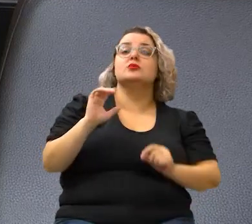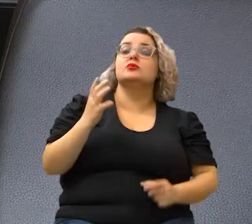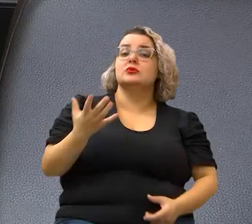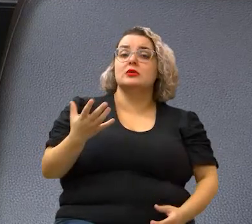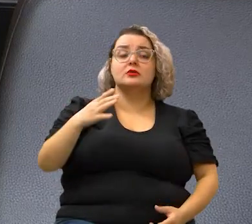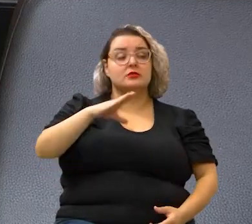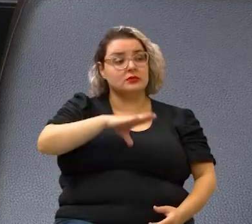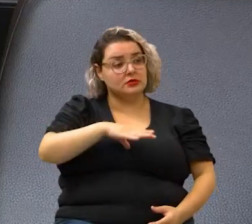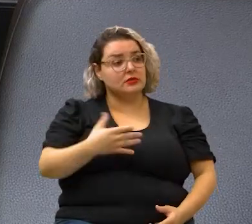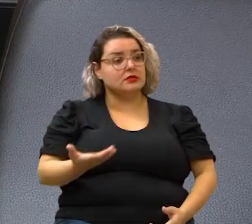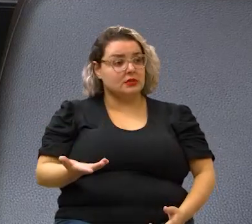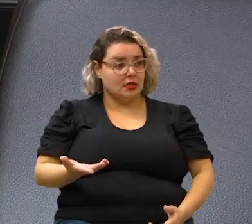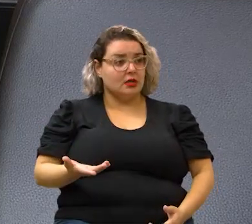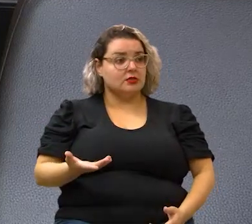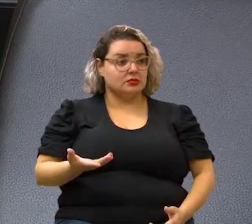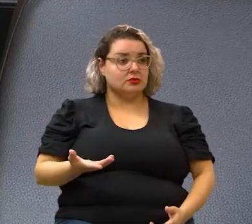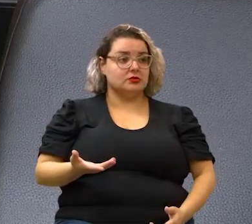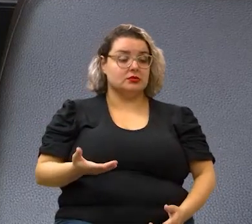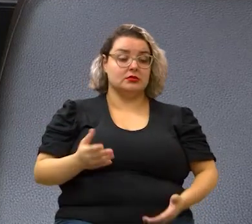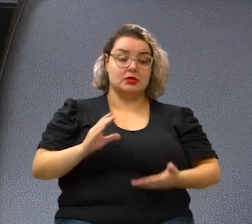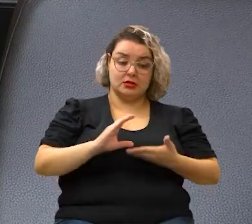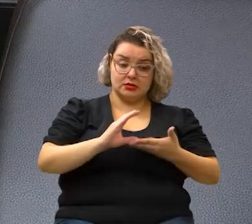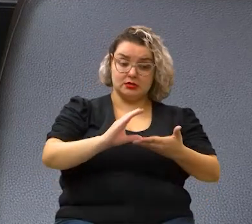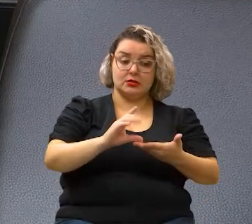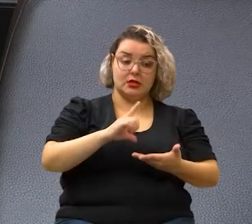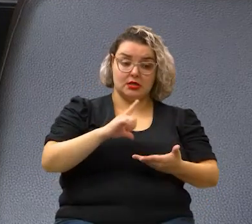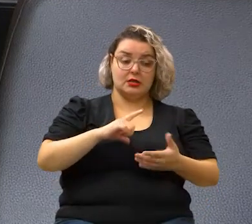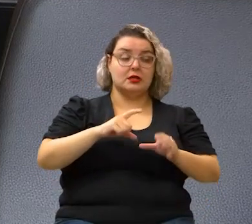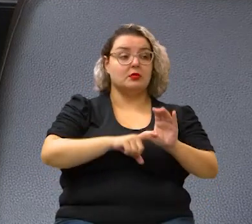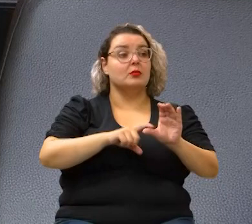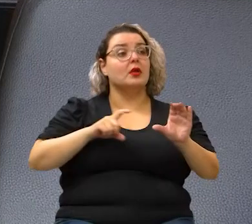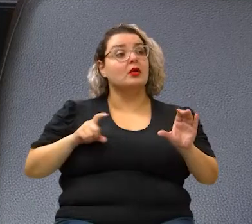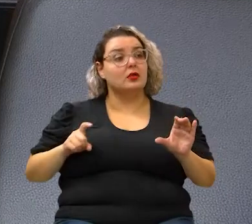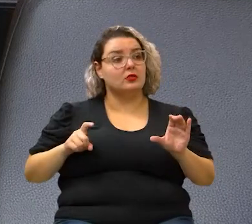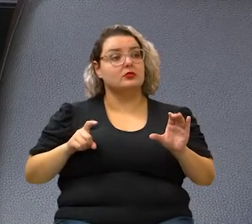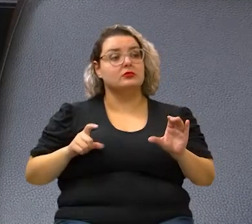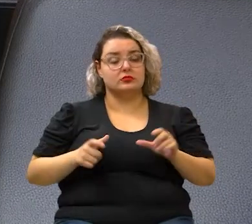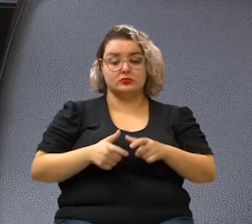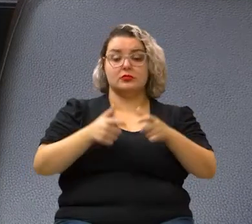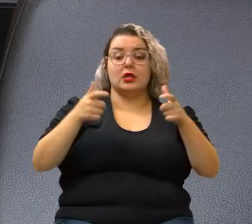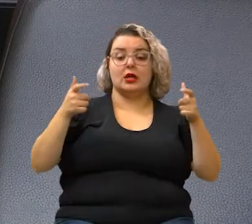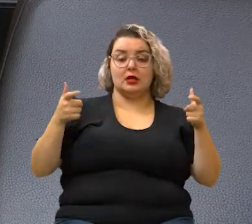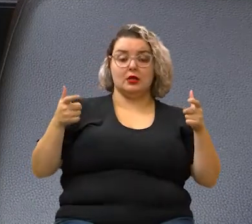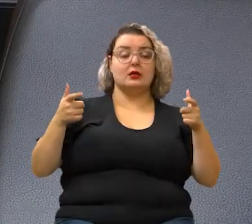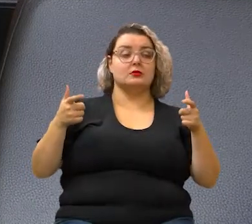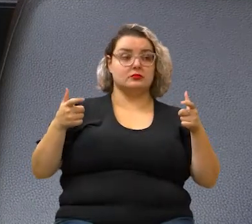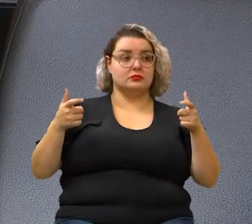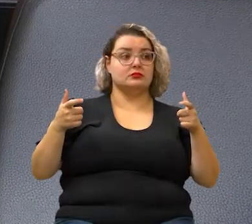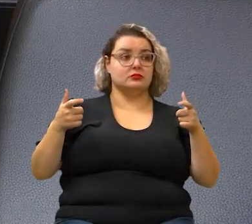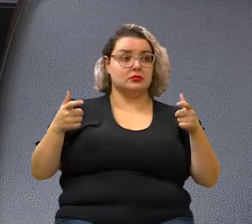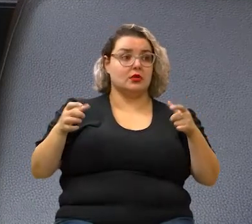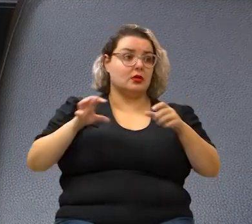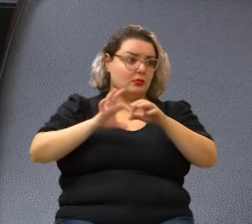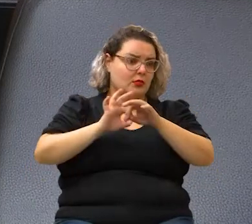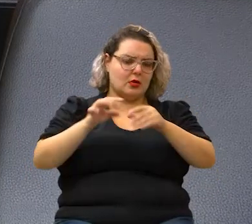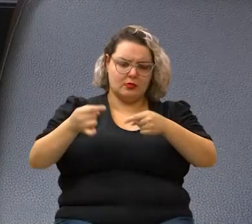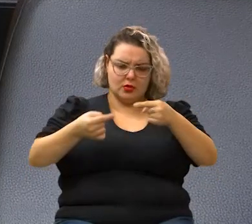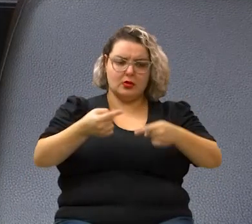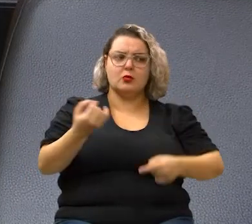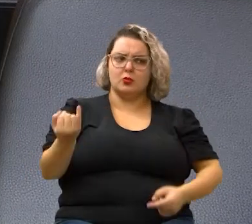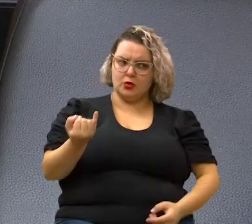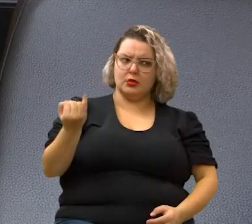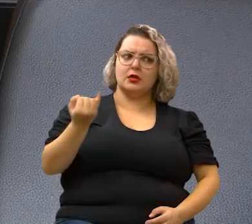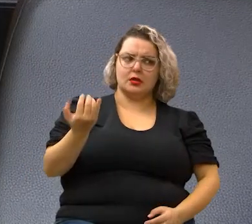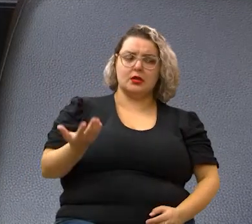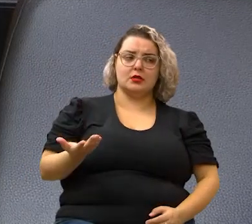conhecimento, sabendo o que está acontecendo na cidade. E esses conselhos, eles têm uma autonomia muito elevada, né, que